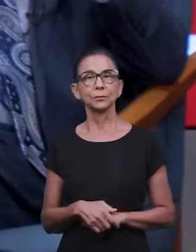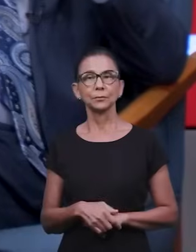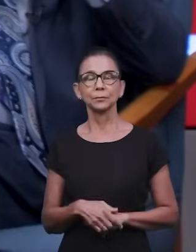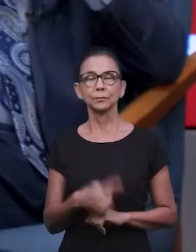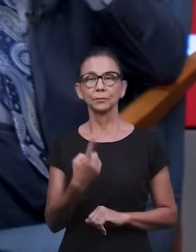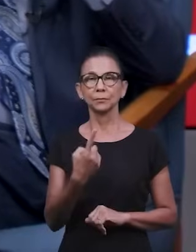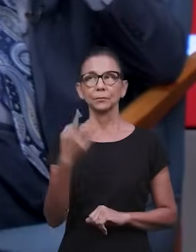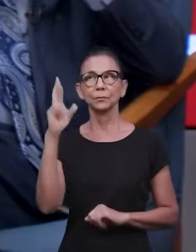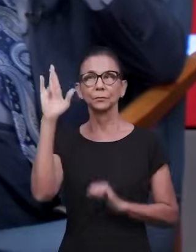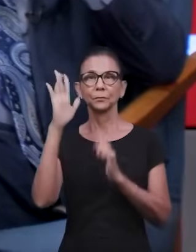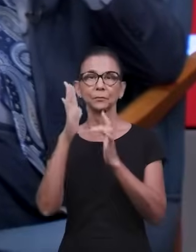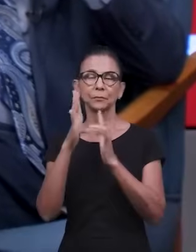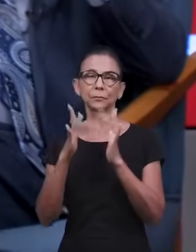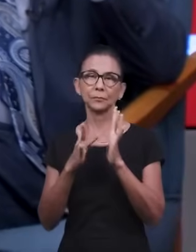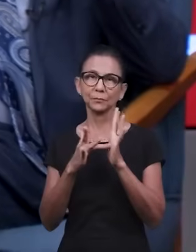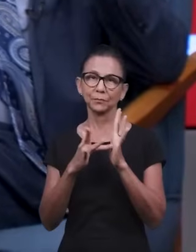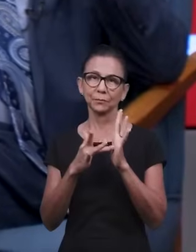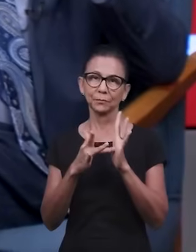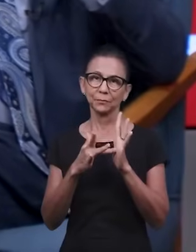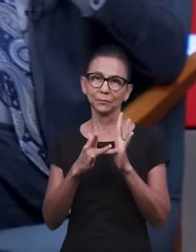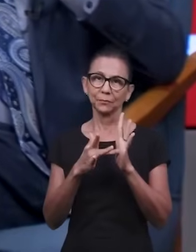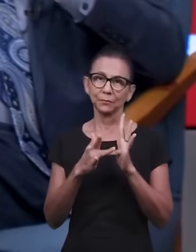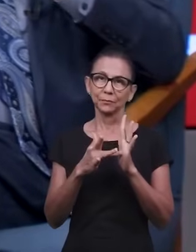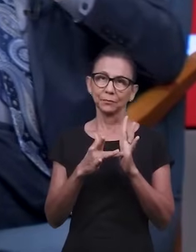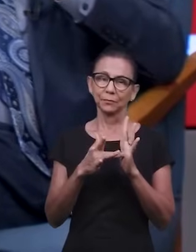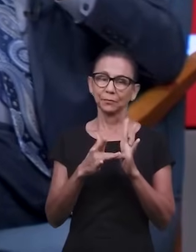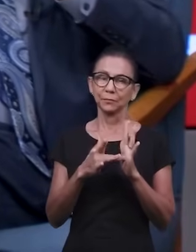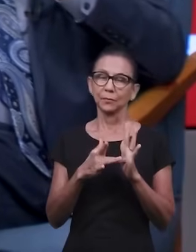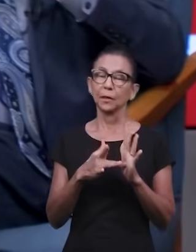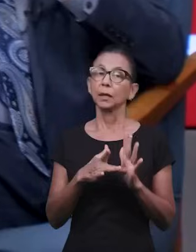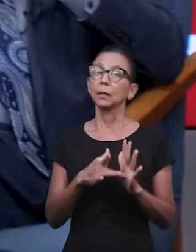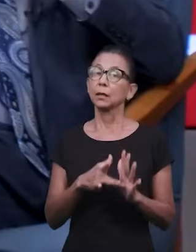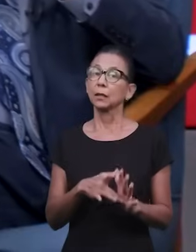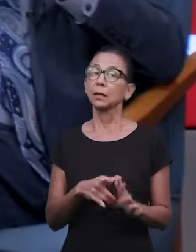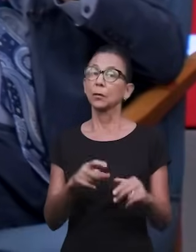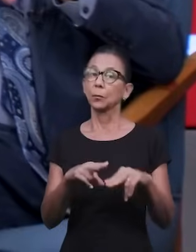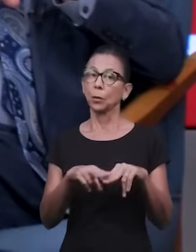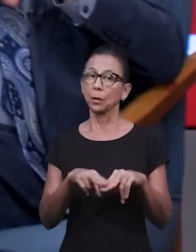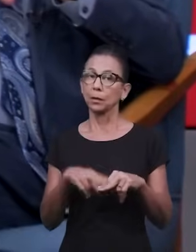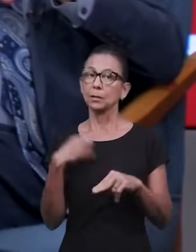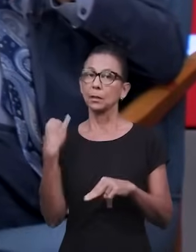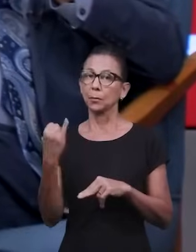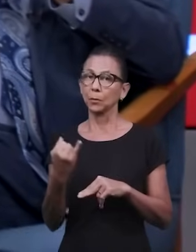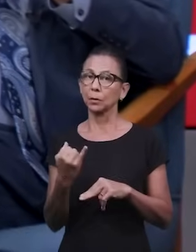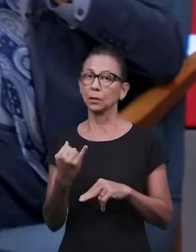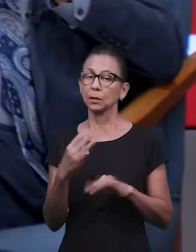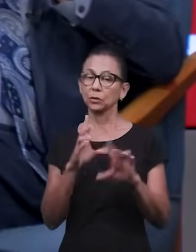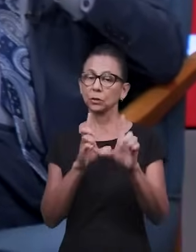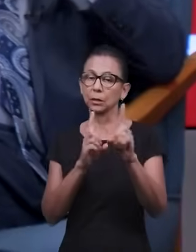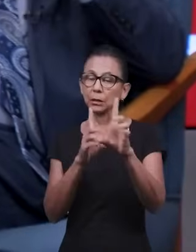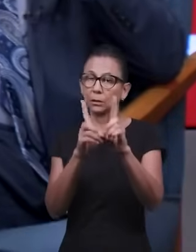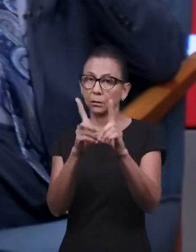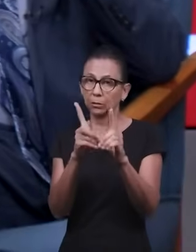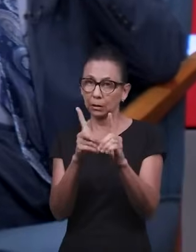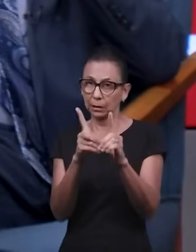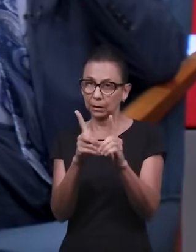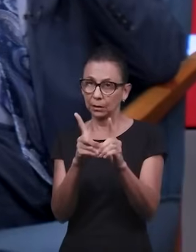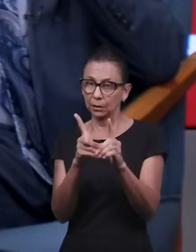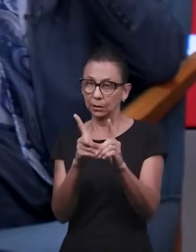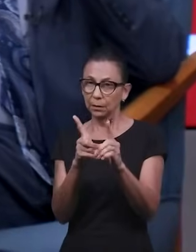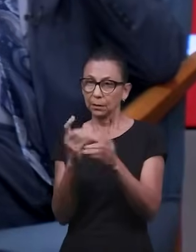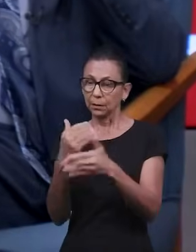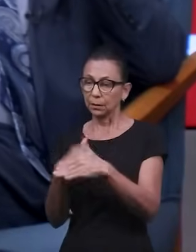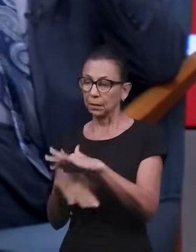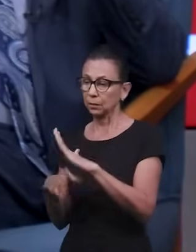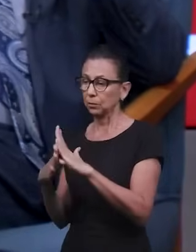ela tem que estar no corpo e quando ela tá no corpo e o Espírito opera nesse corpo cabeça é Cristo